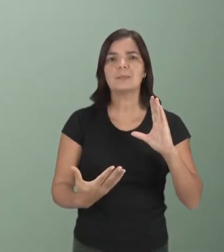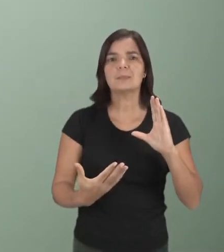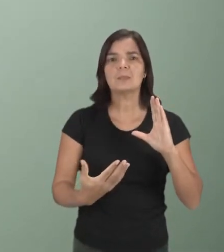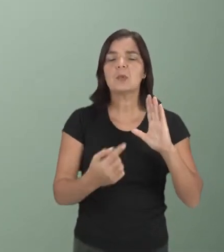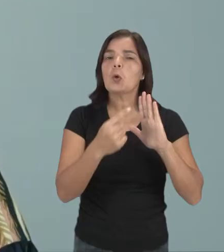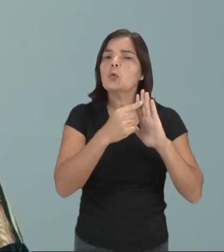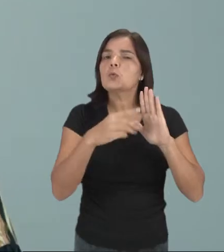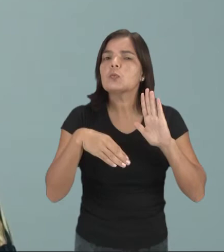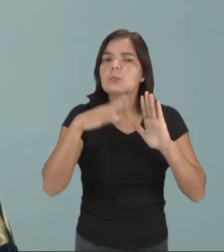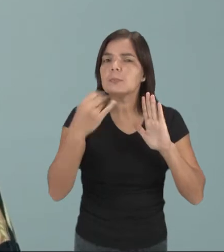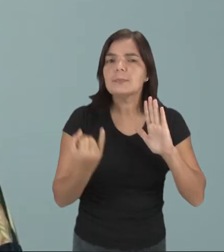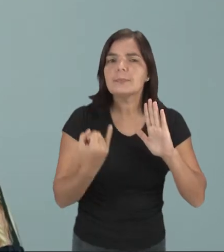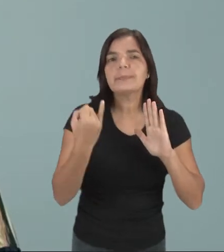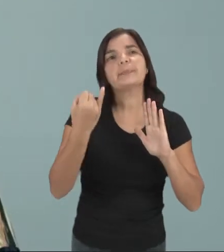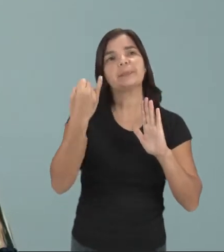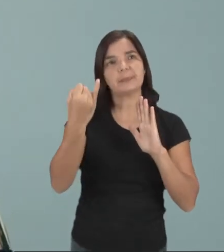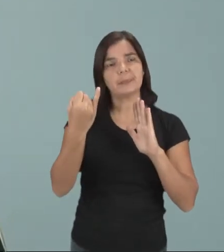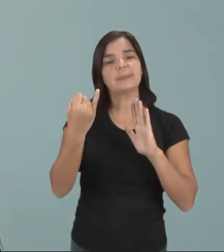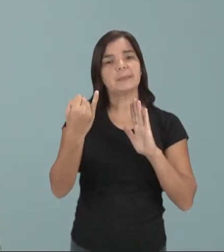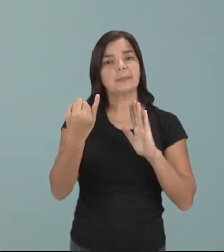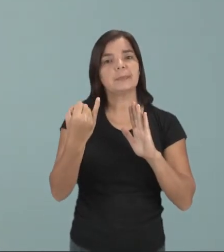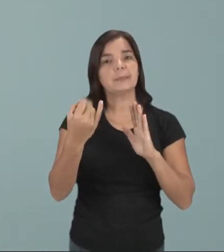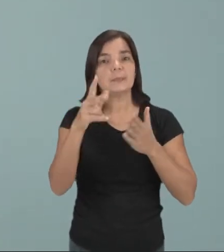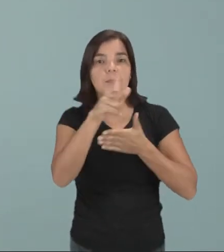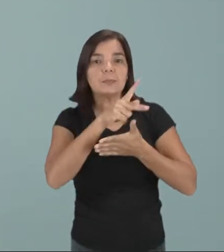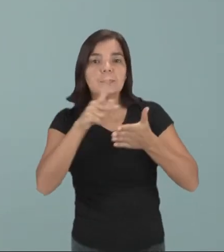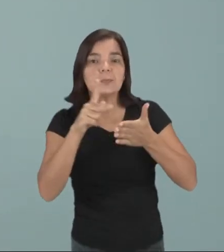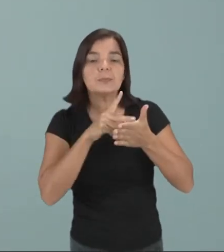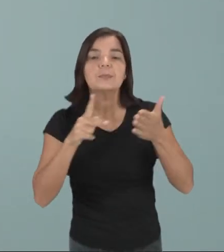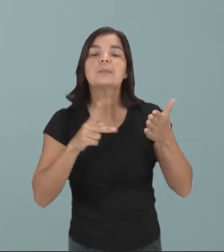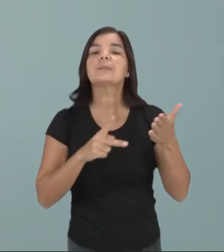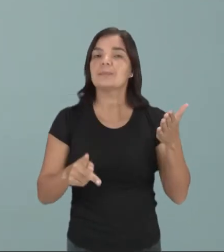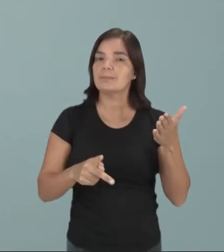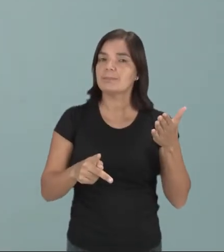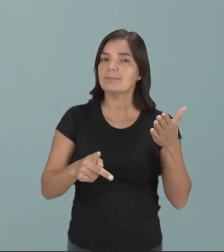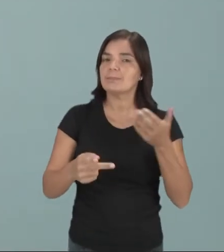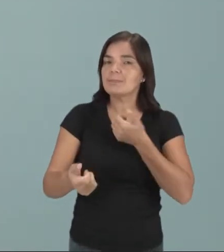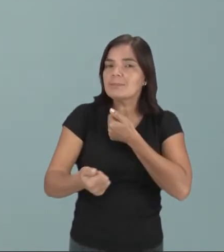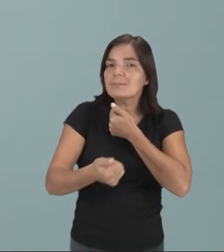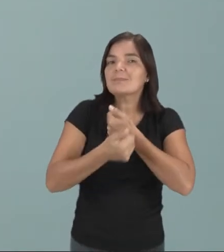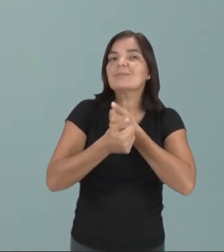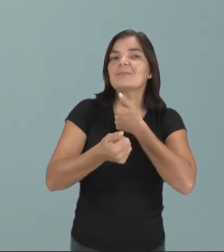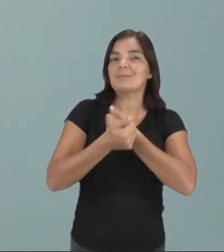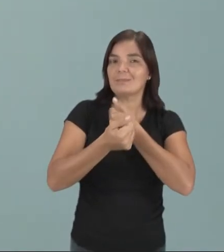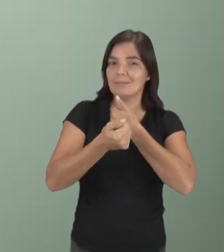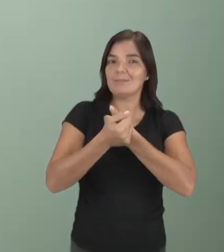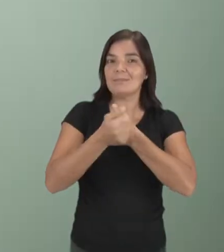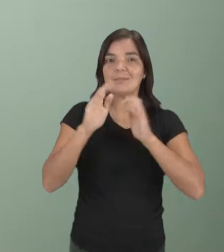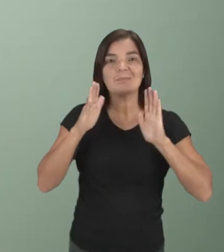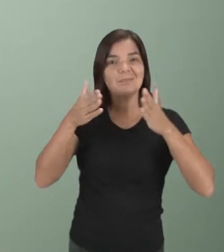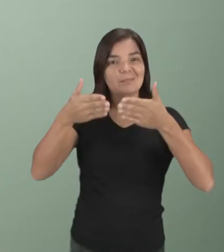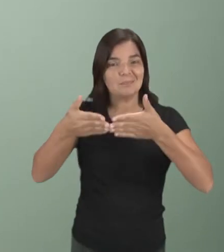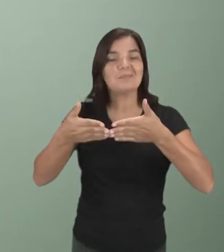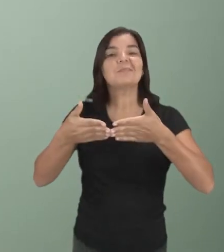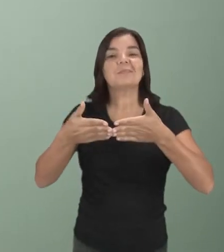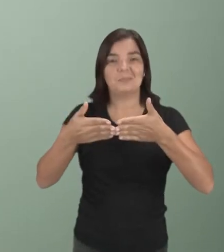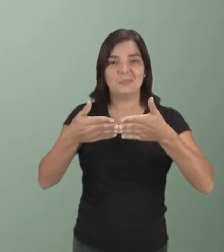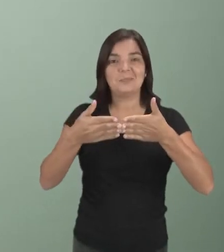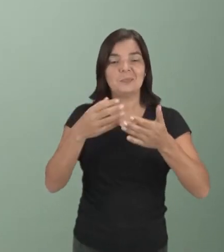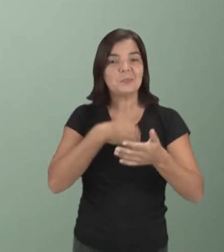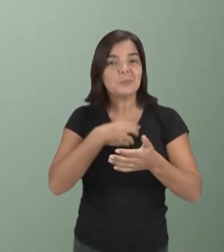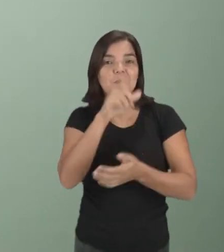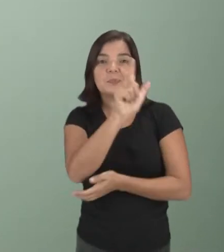pontos comuns que esses poetas se aproximavam para serem enquadrados em determinado